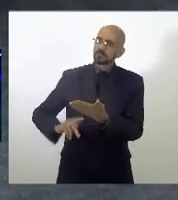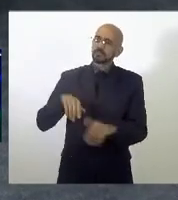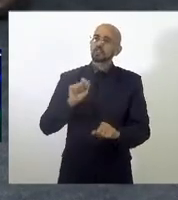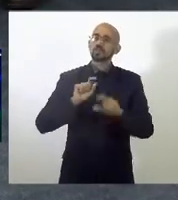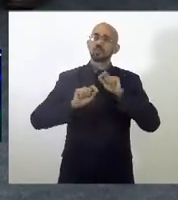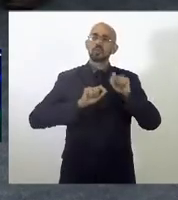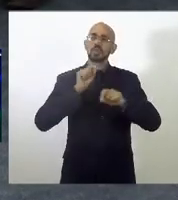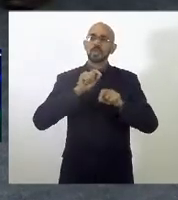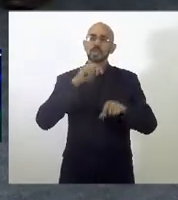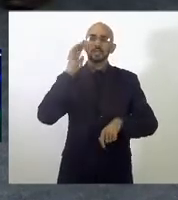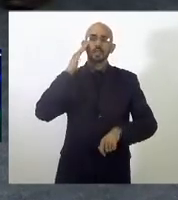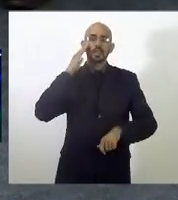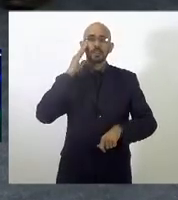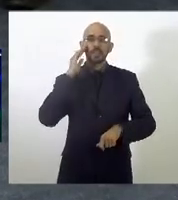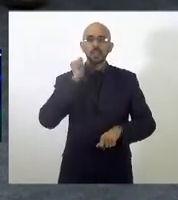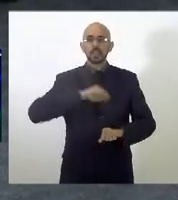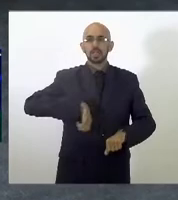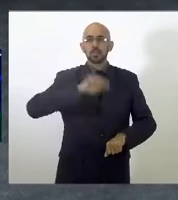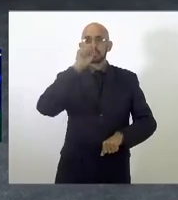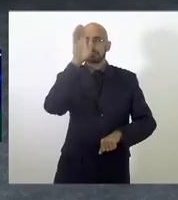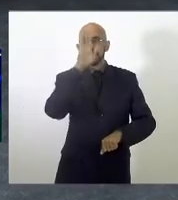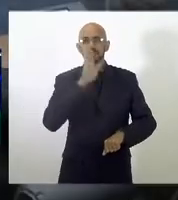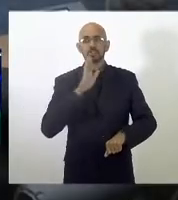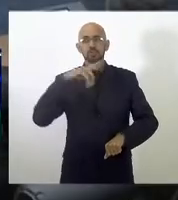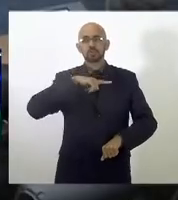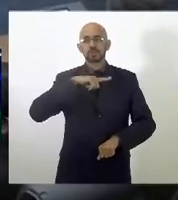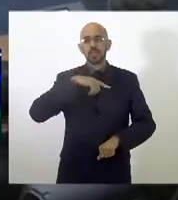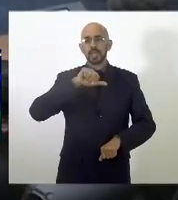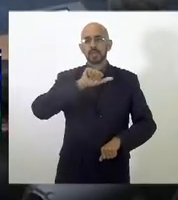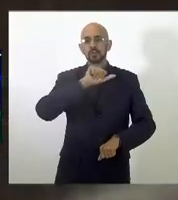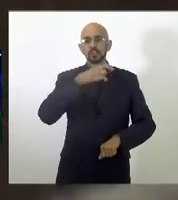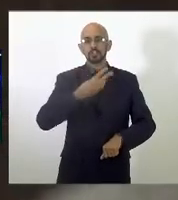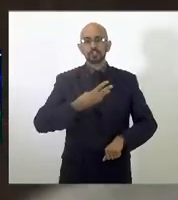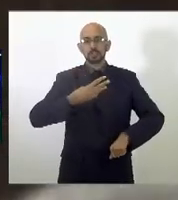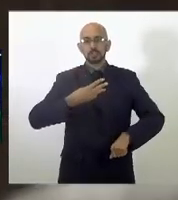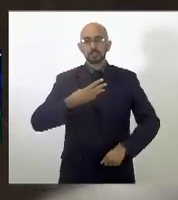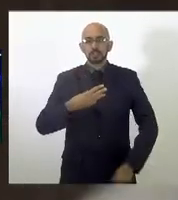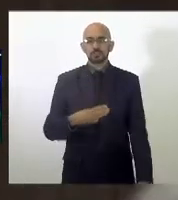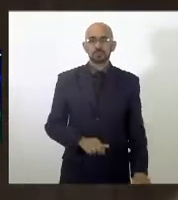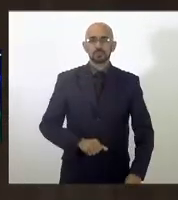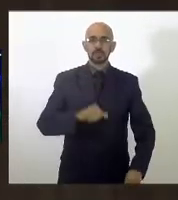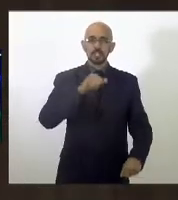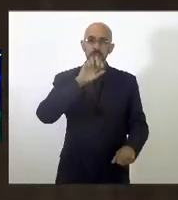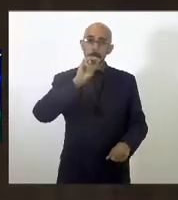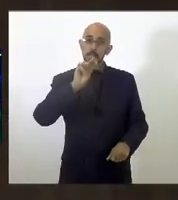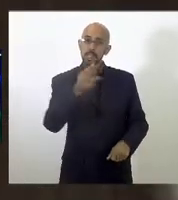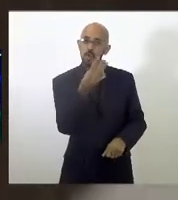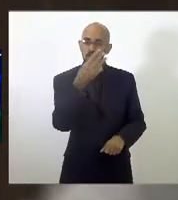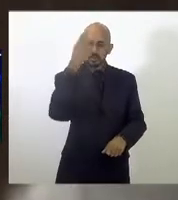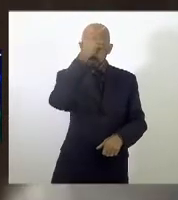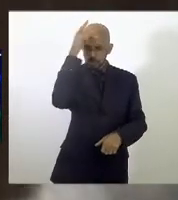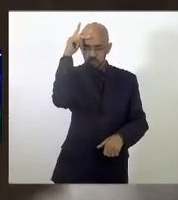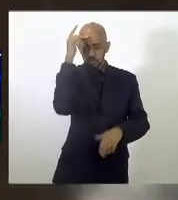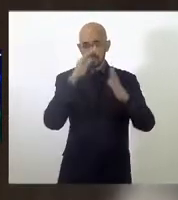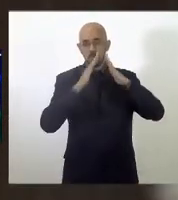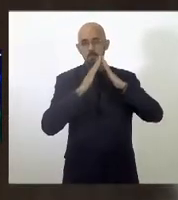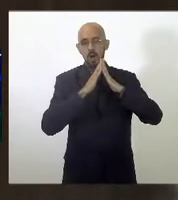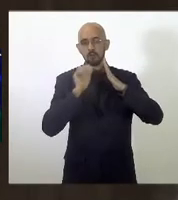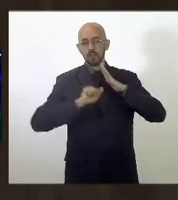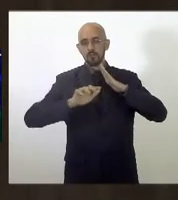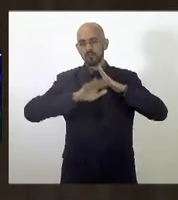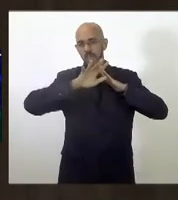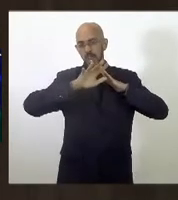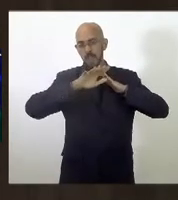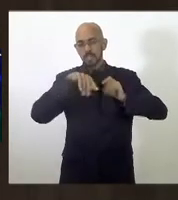tem hoje mais de 13 milhões de pessoas morando em favelas, sendo o Estado do Rio de Janeiro, a cidade do Rio